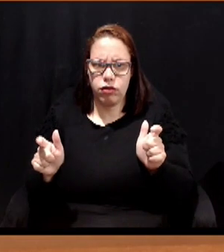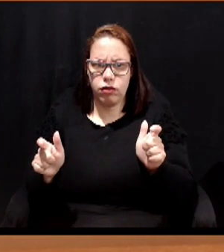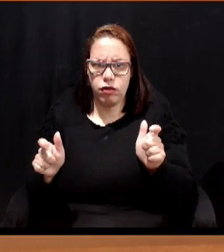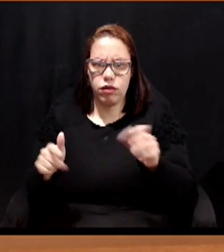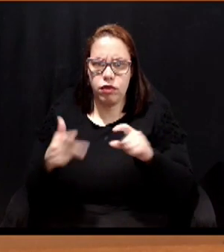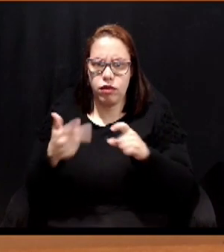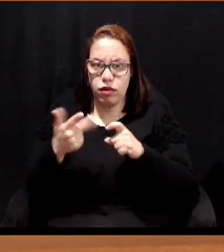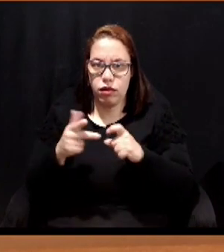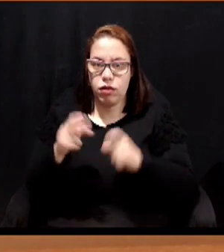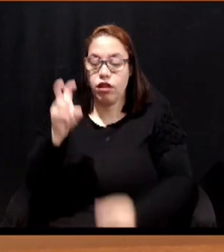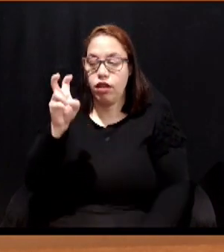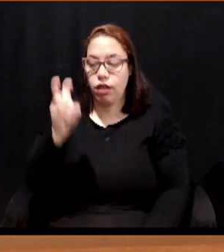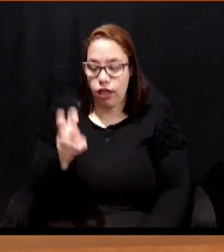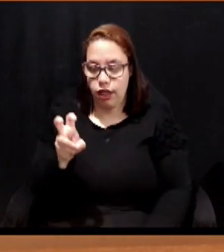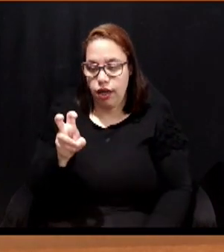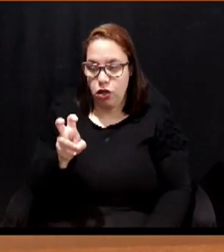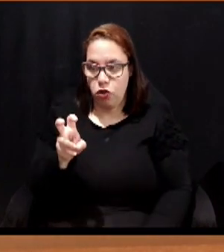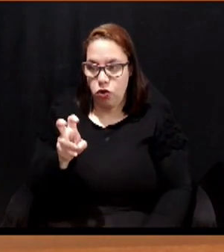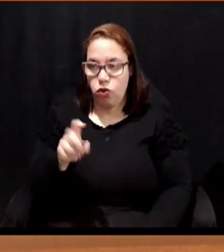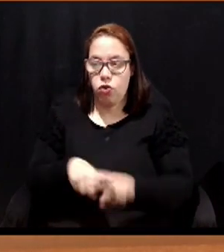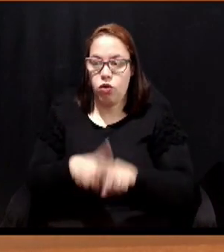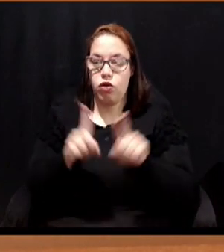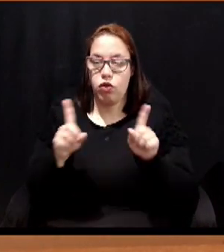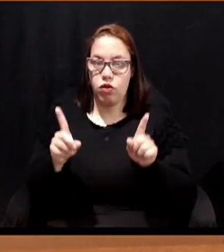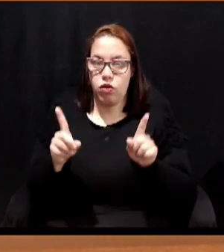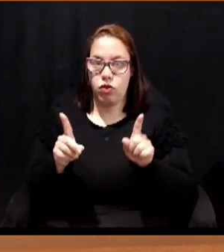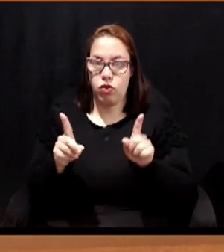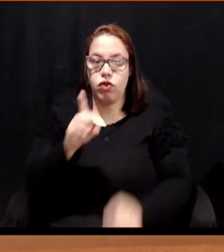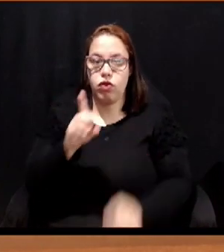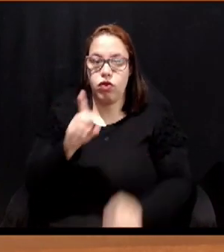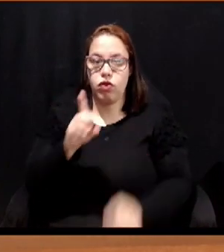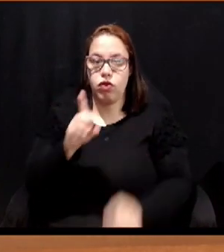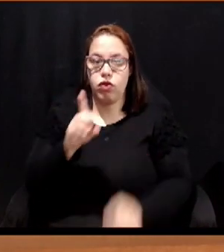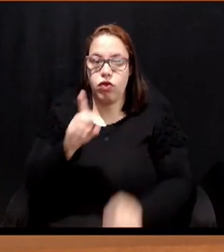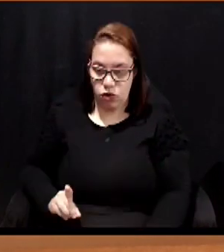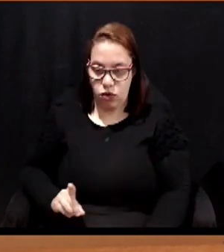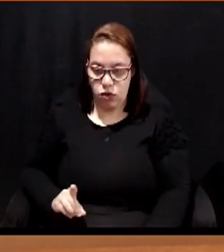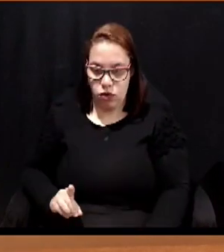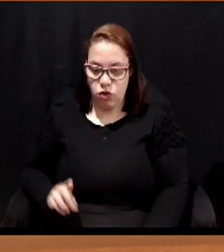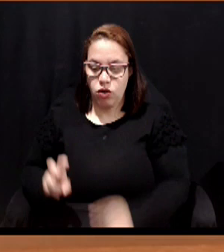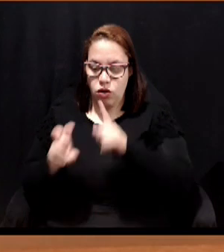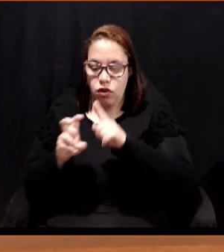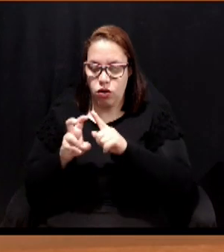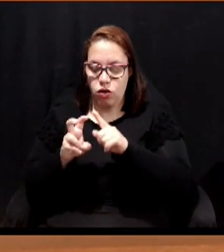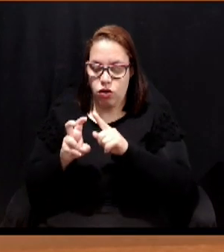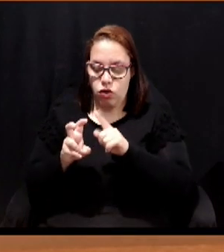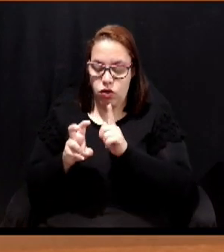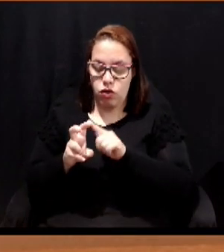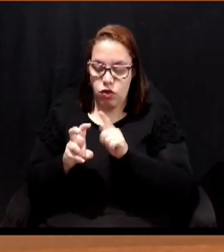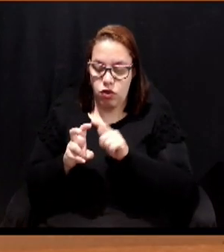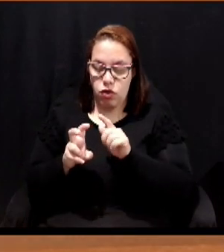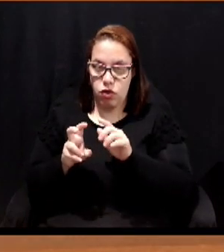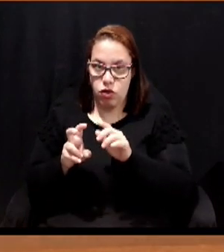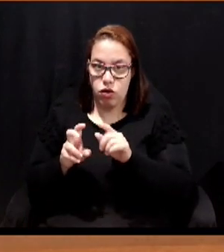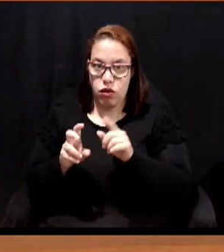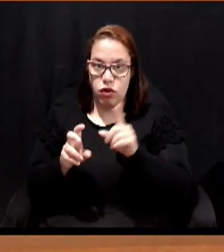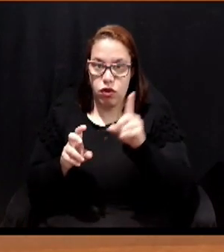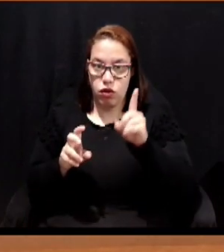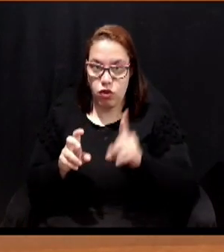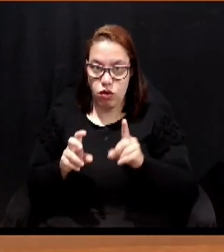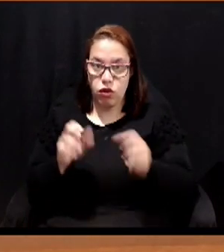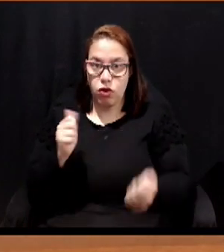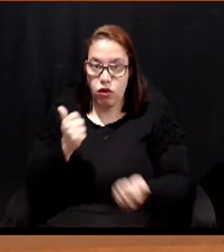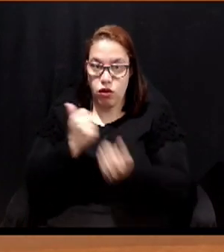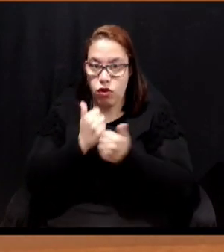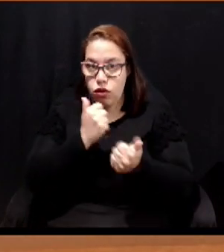em 5, mas cada diretor desses 5 acumulam diretores adjuntos com